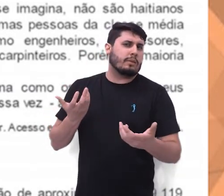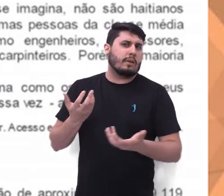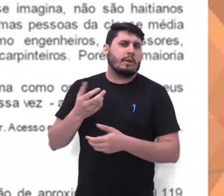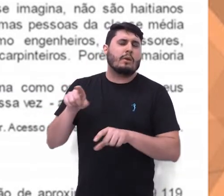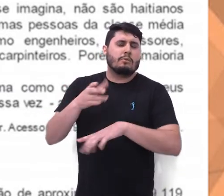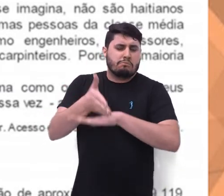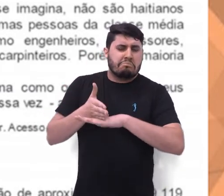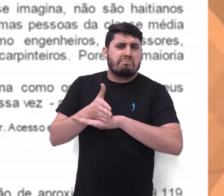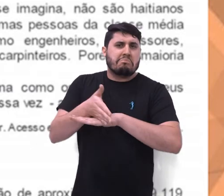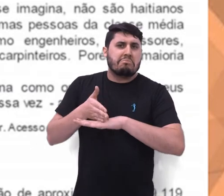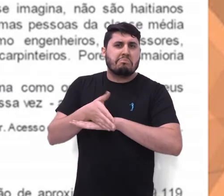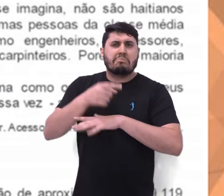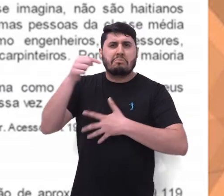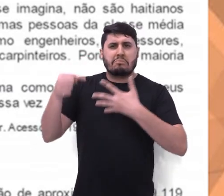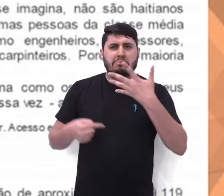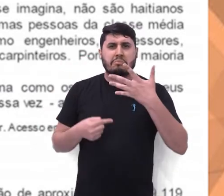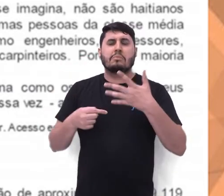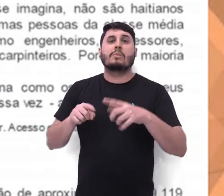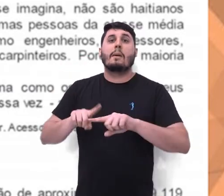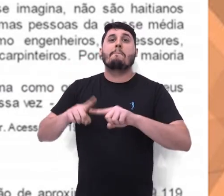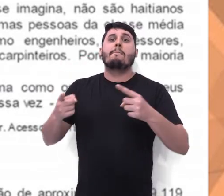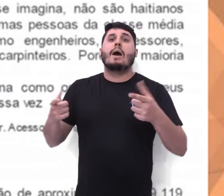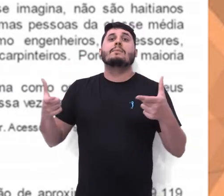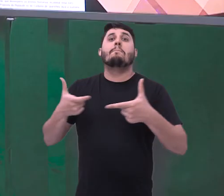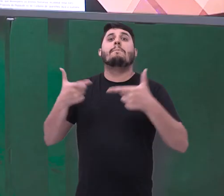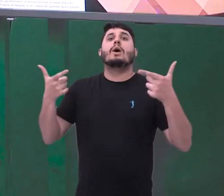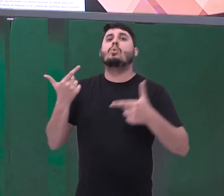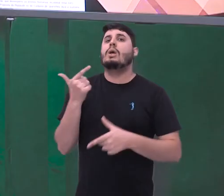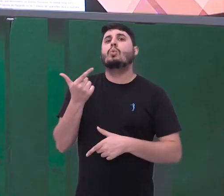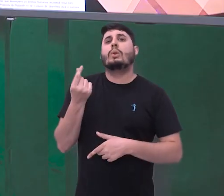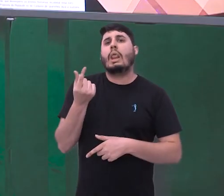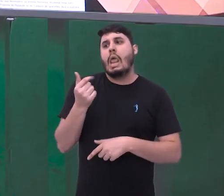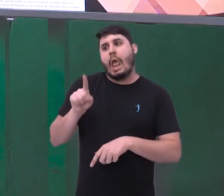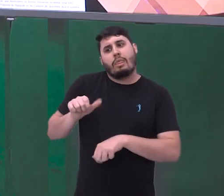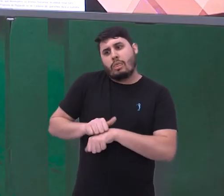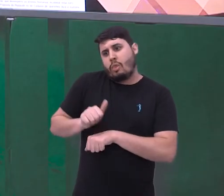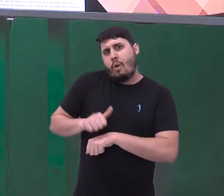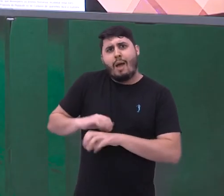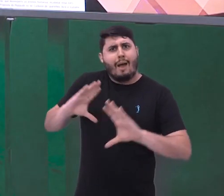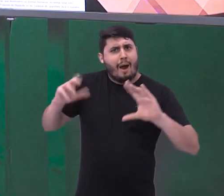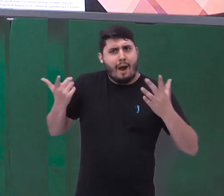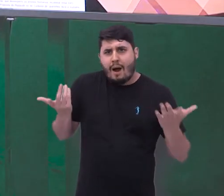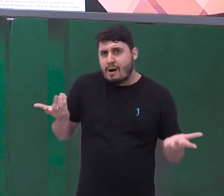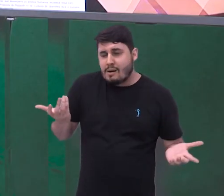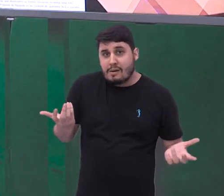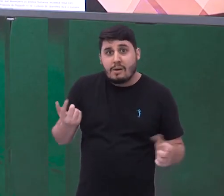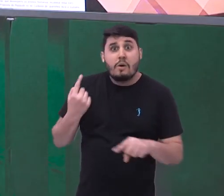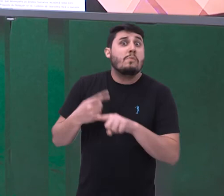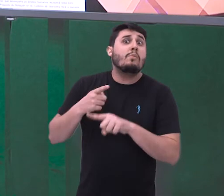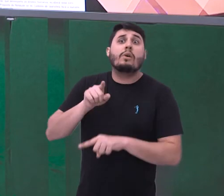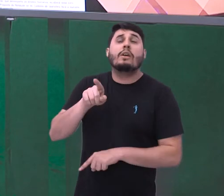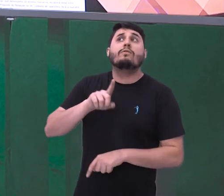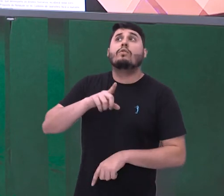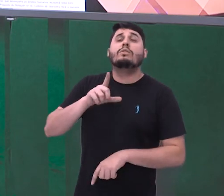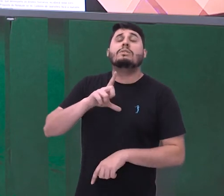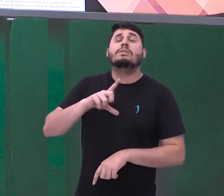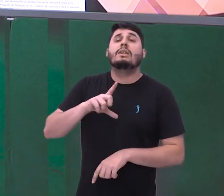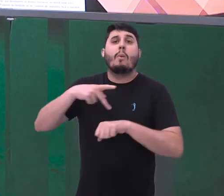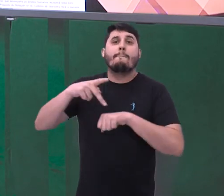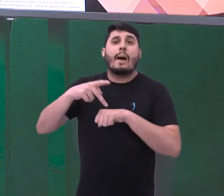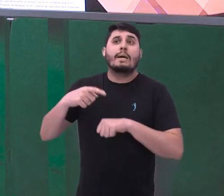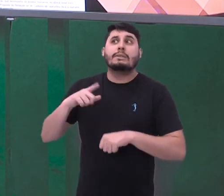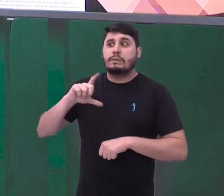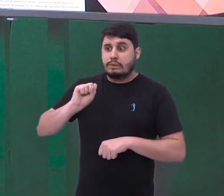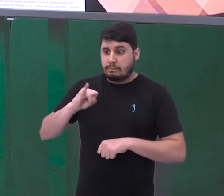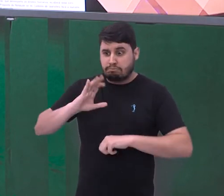carpinteiro. Porém, a maioria chega sem dinheiro. Claro, óbvio, Por que foi que você saiu do seu país tendo